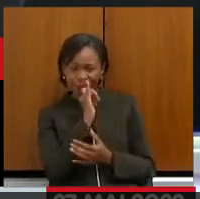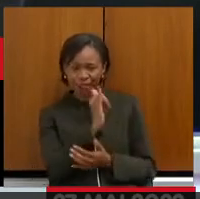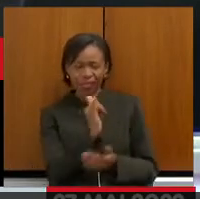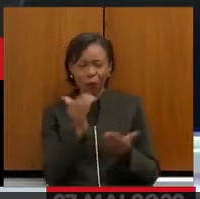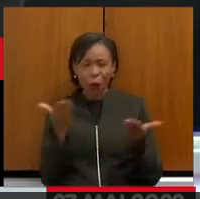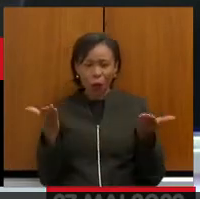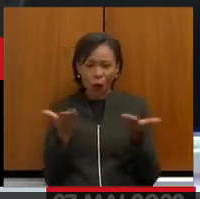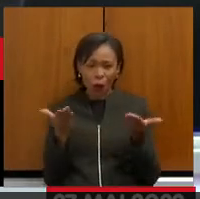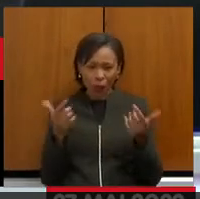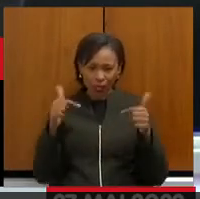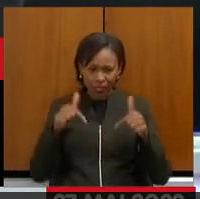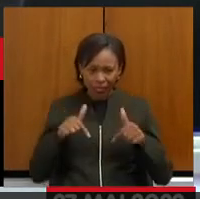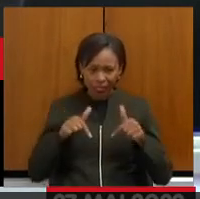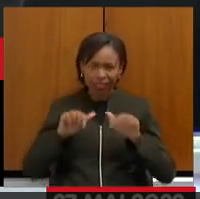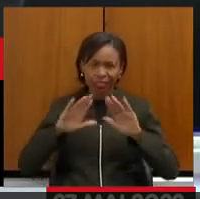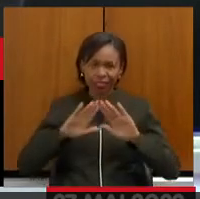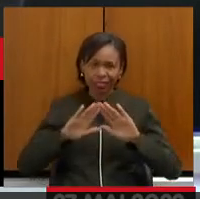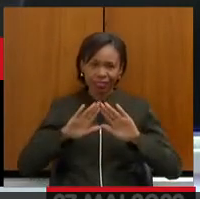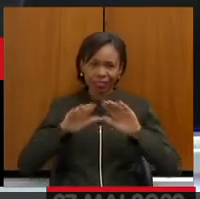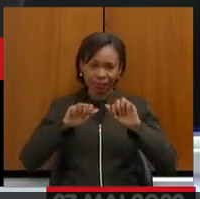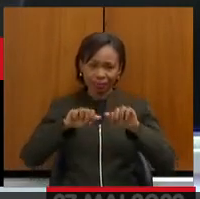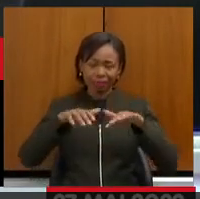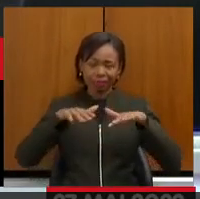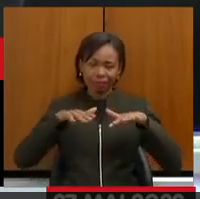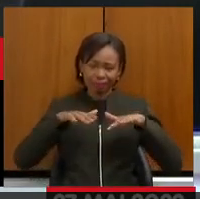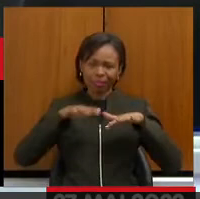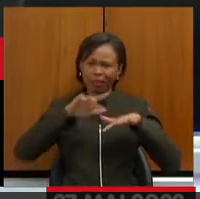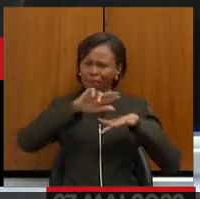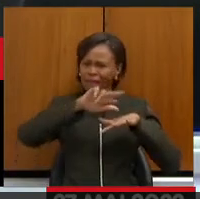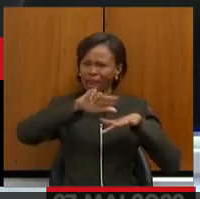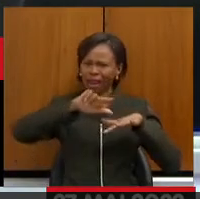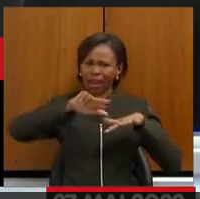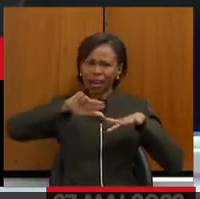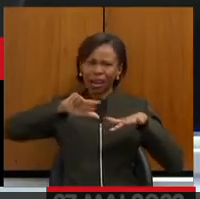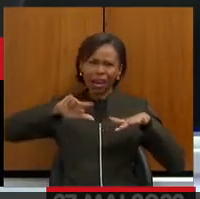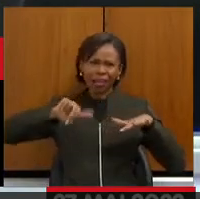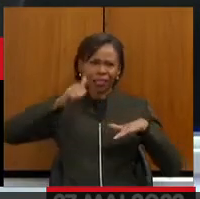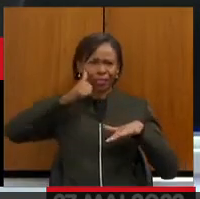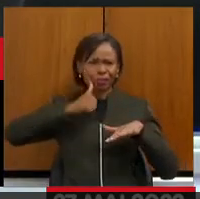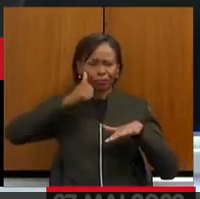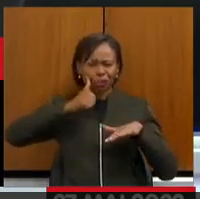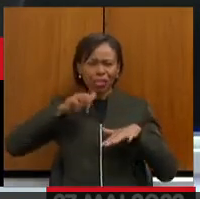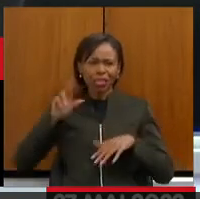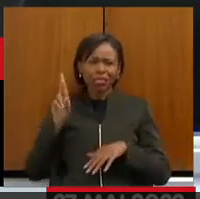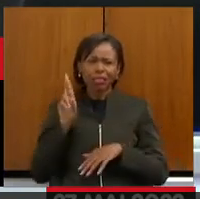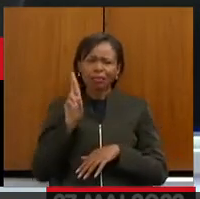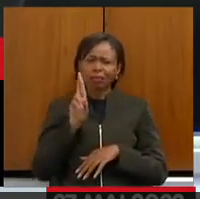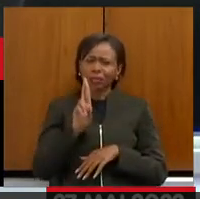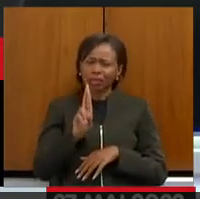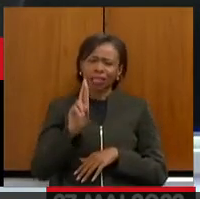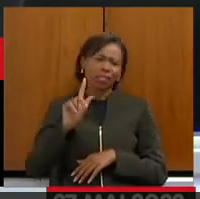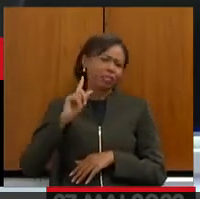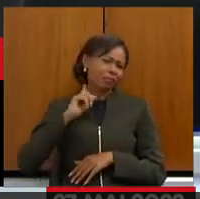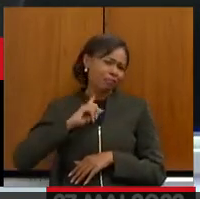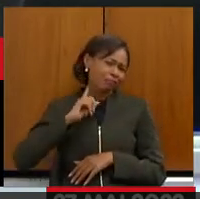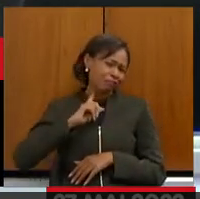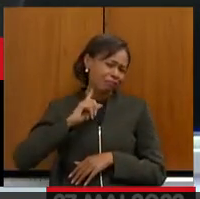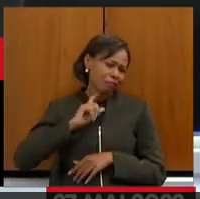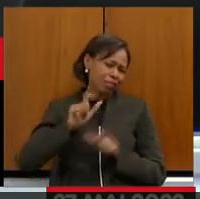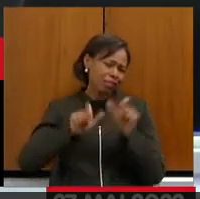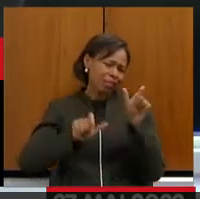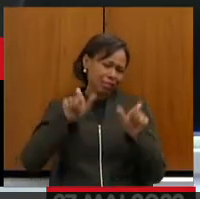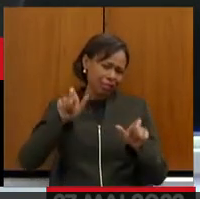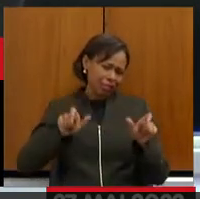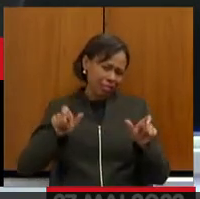coroando aqui na Assembleia Legislativa de Minas com a presença de muitas mulheres que representam as nossas mineiras as nossas mulheres e meninas